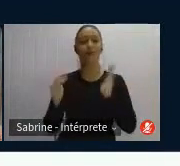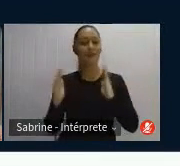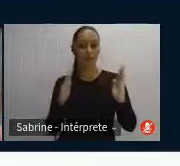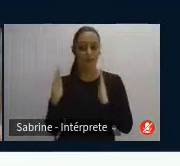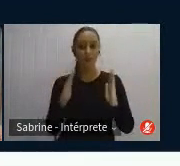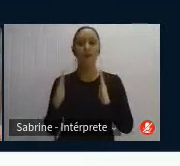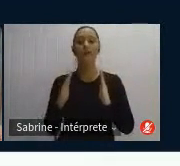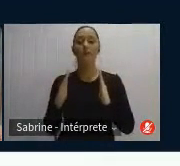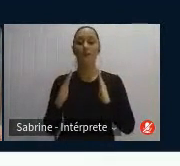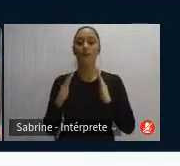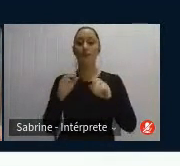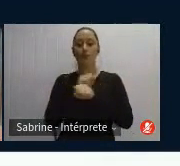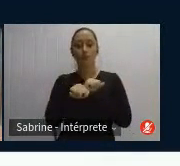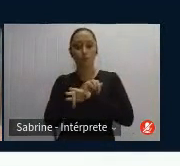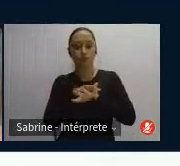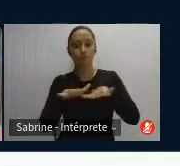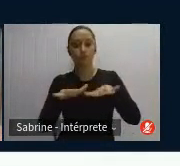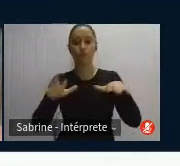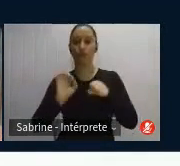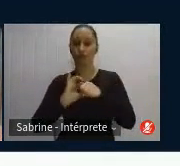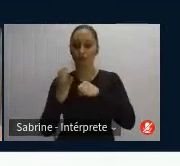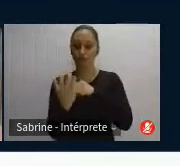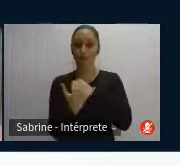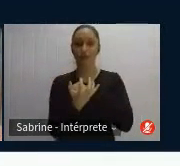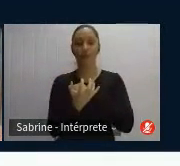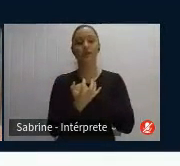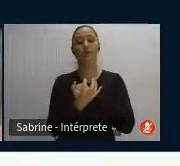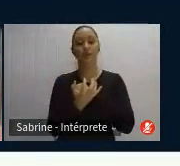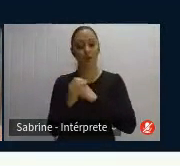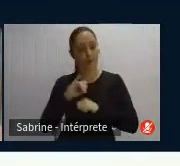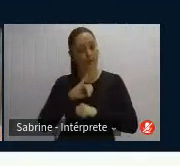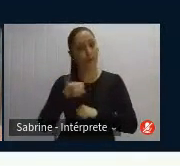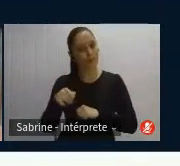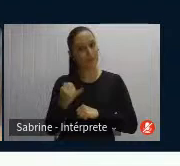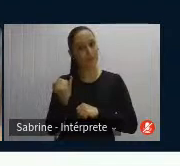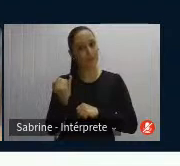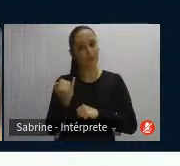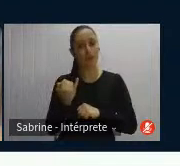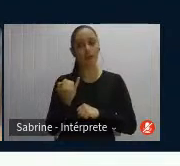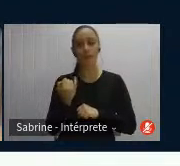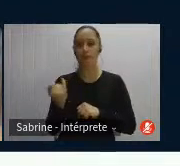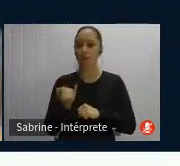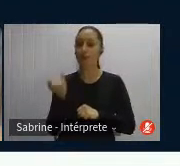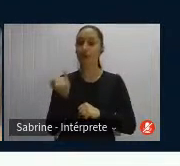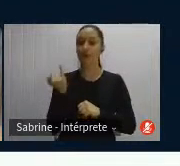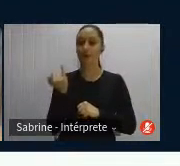né? Então, é um momento que nós estamos muito